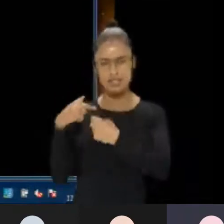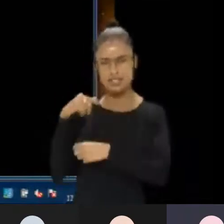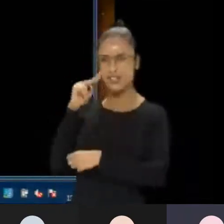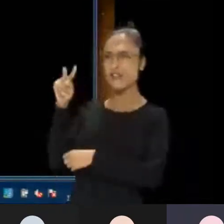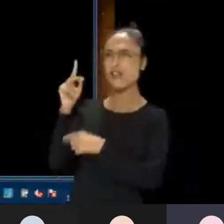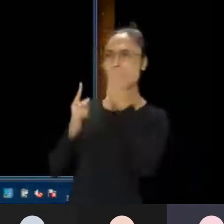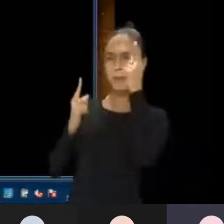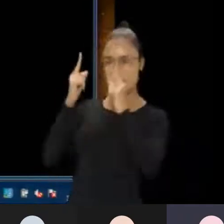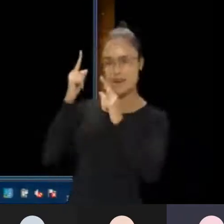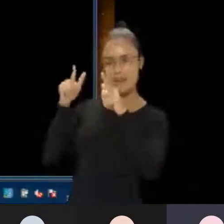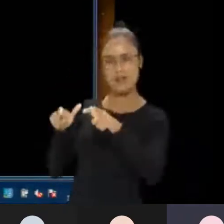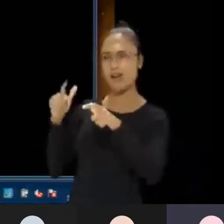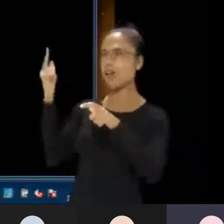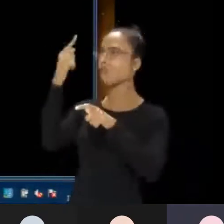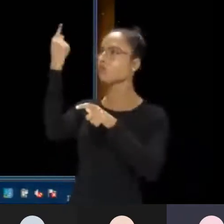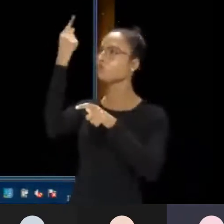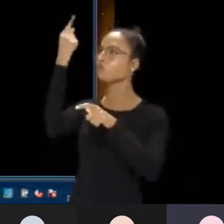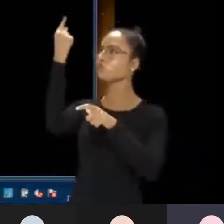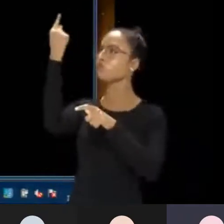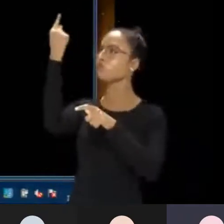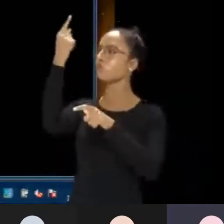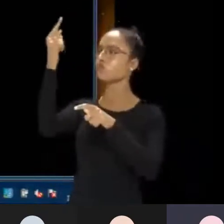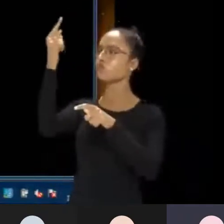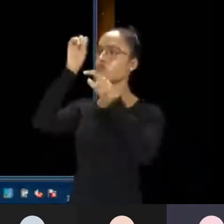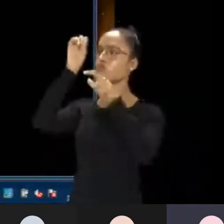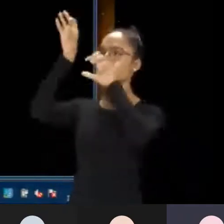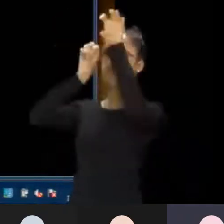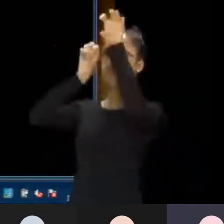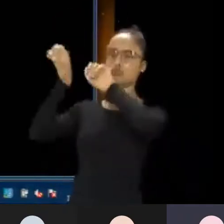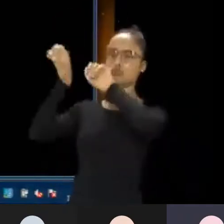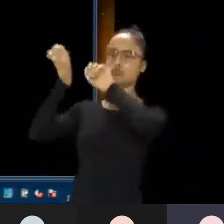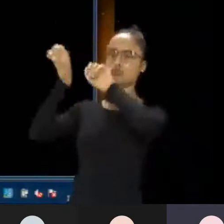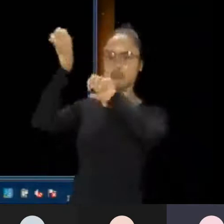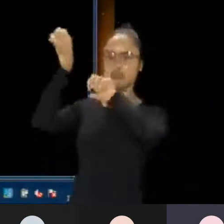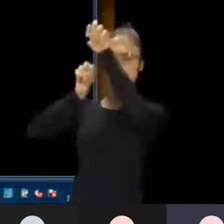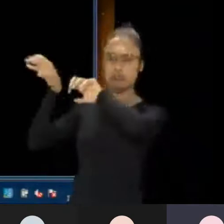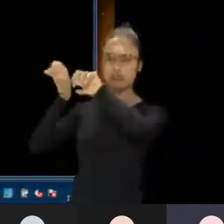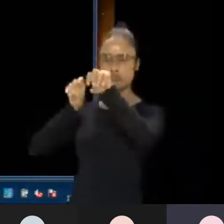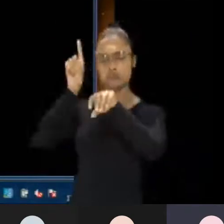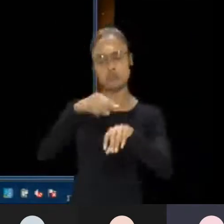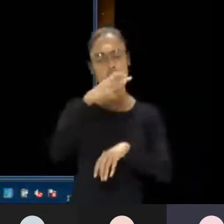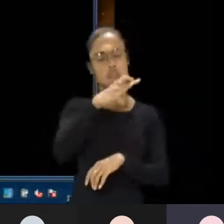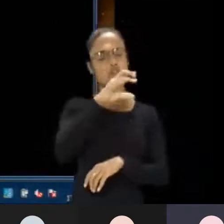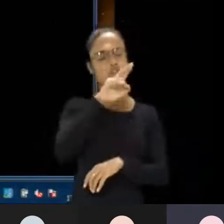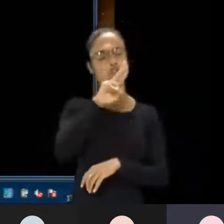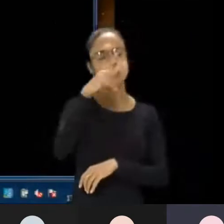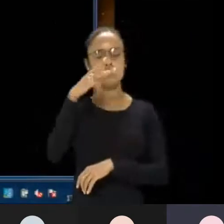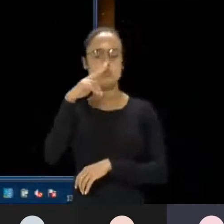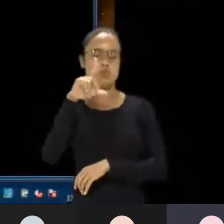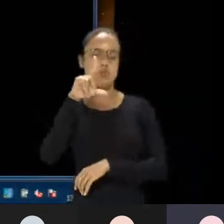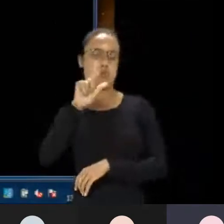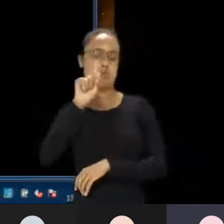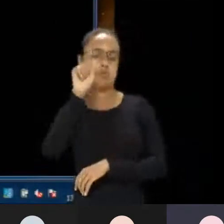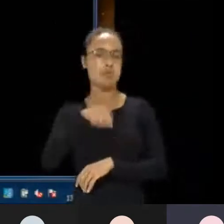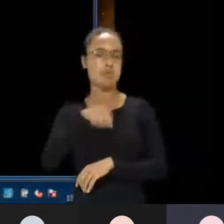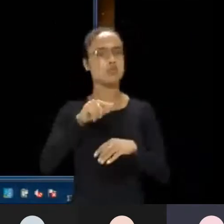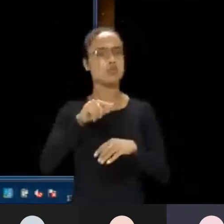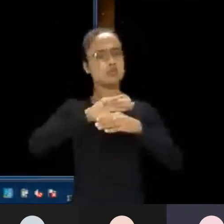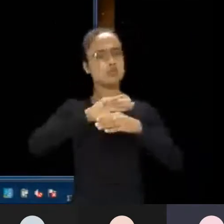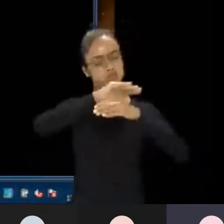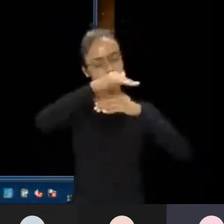noção de como seria o fechamento de uma cúpula. Um mosaico. E esse mosaico você consegue